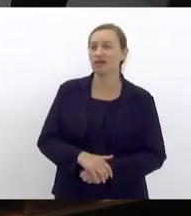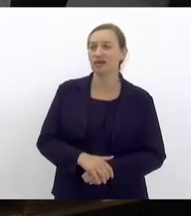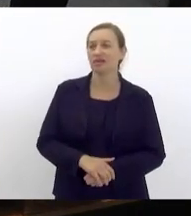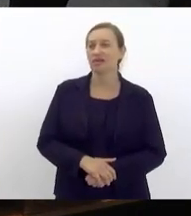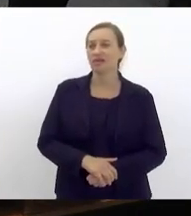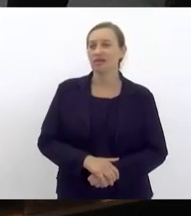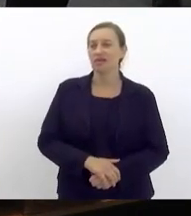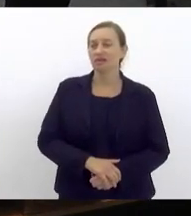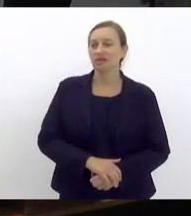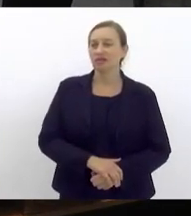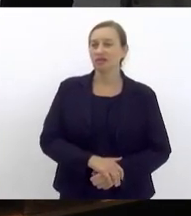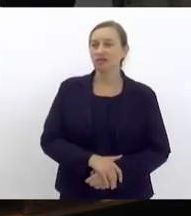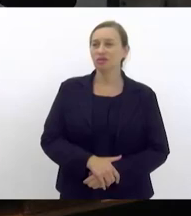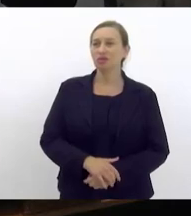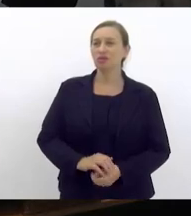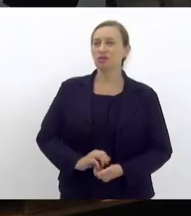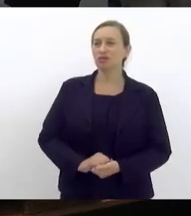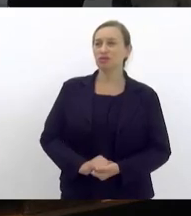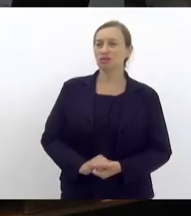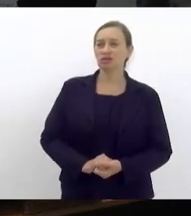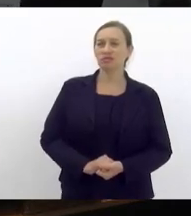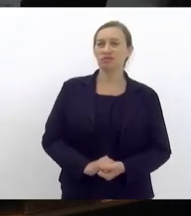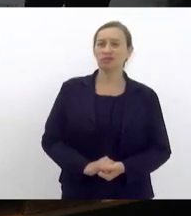eu queria descobrir